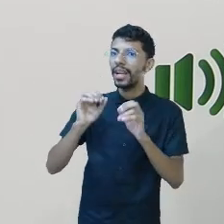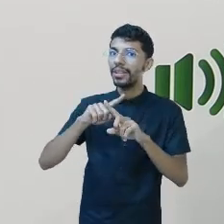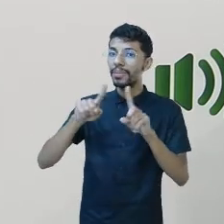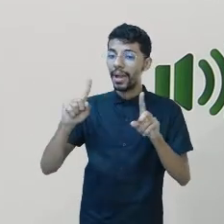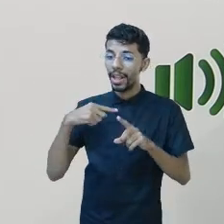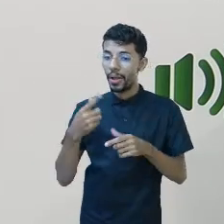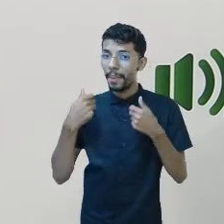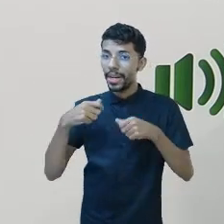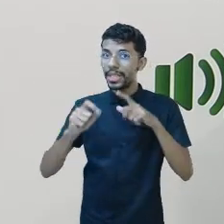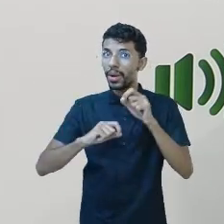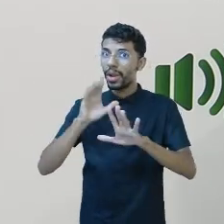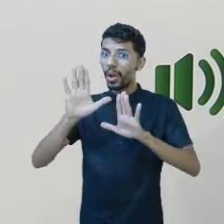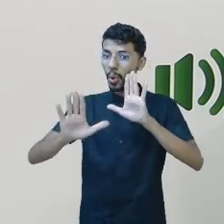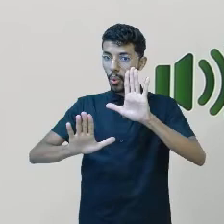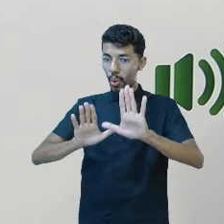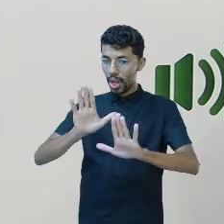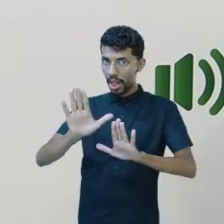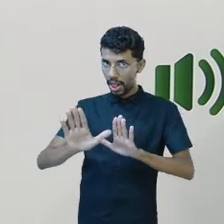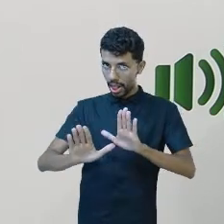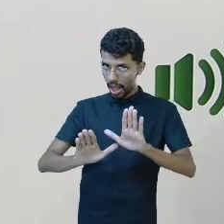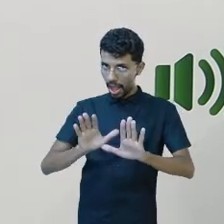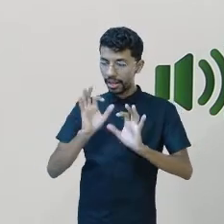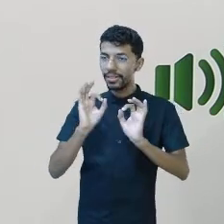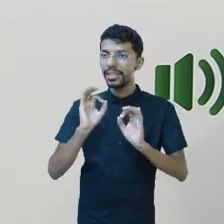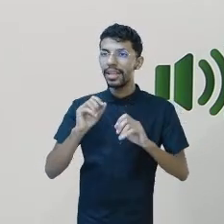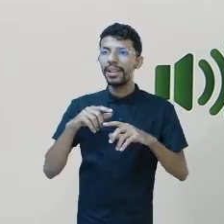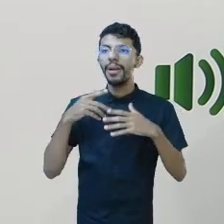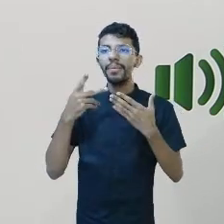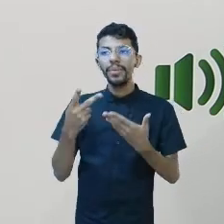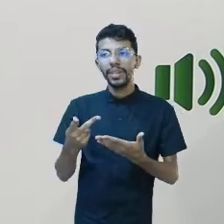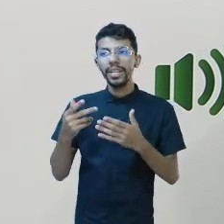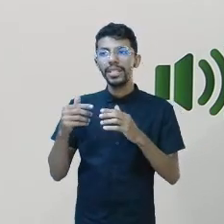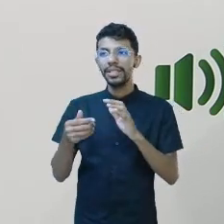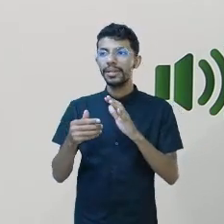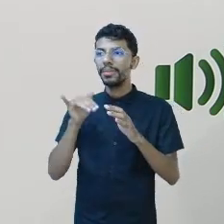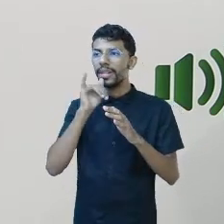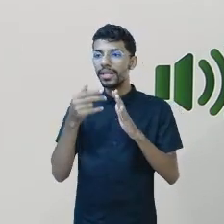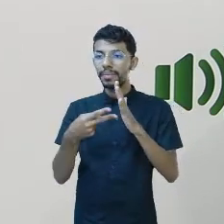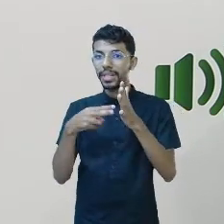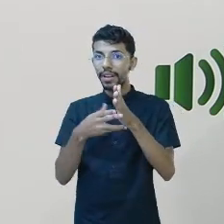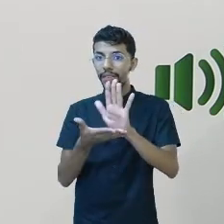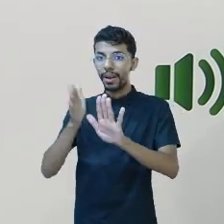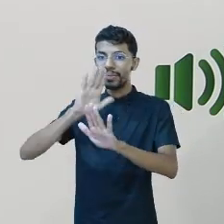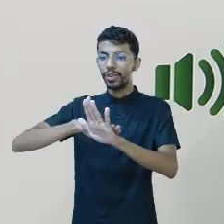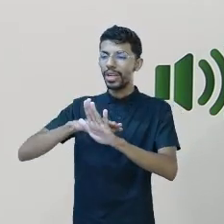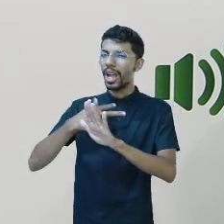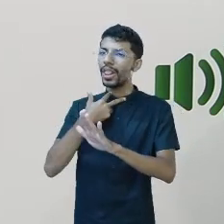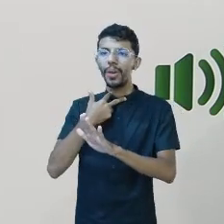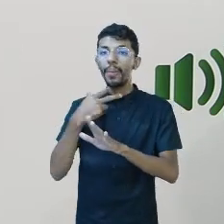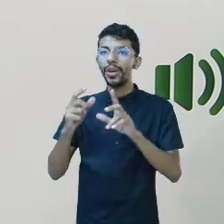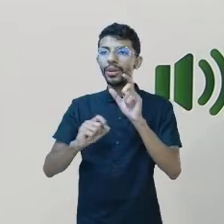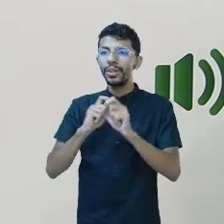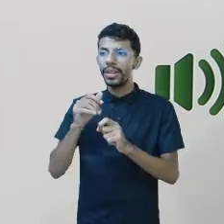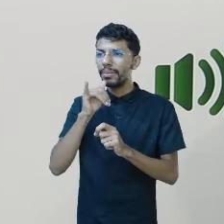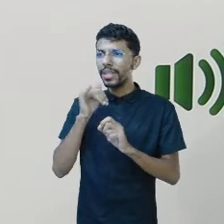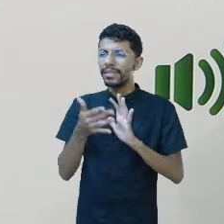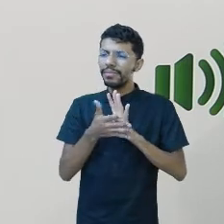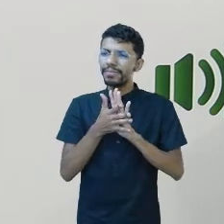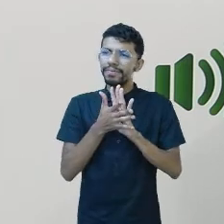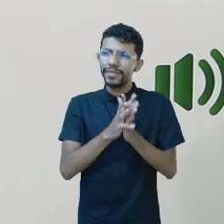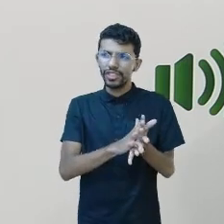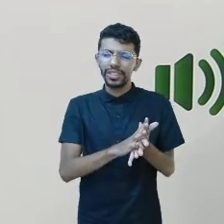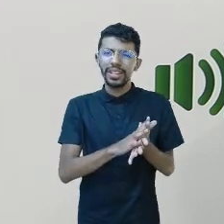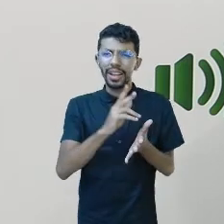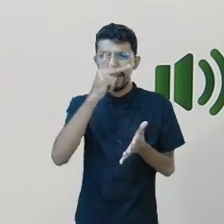cuidado, como eu já falei, para que esse duplo sentido não seja nada que venha magoar seu colega, seu familiar.